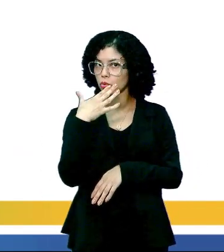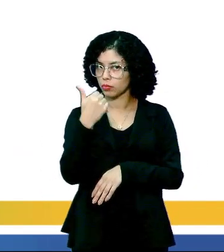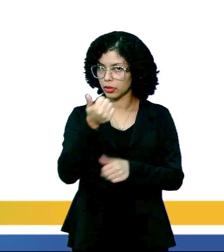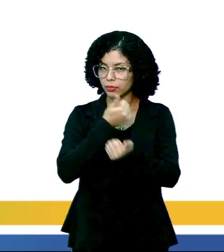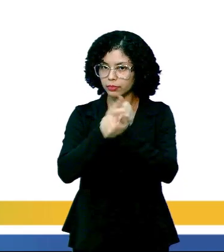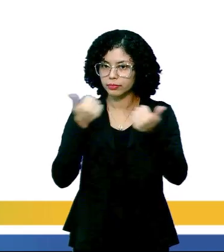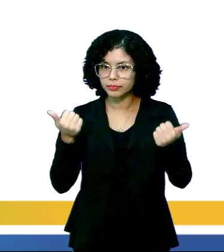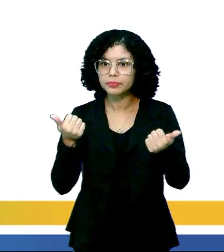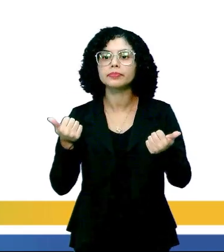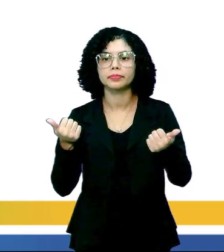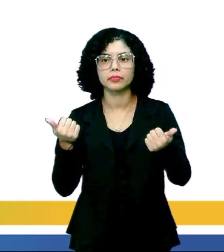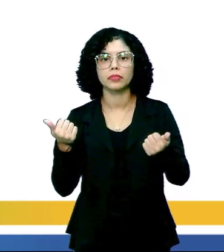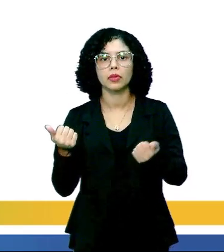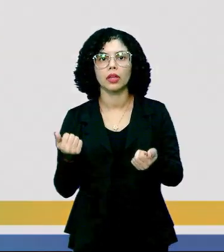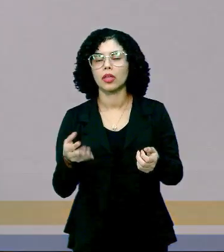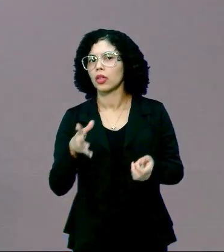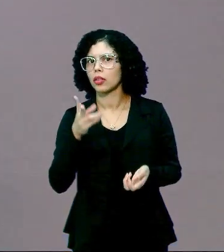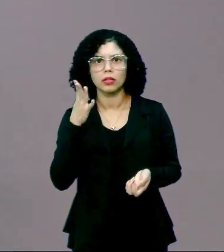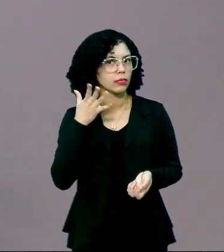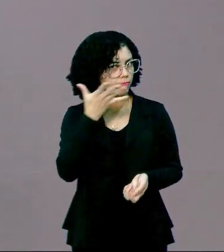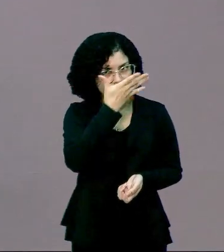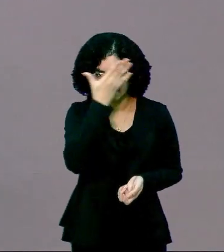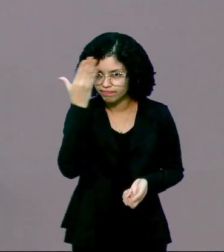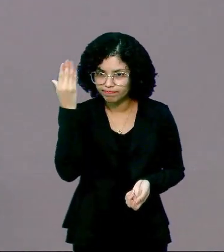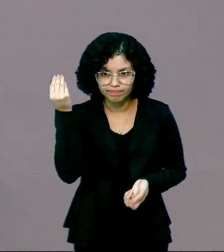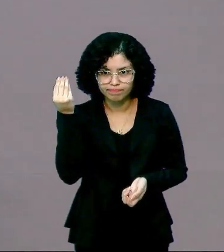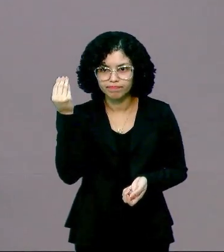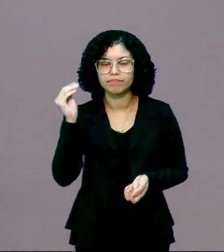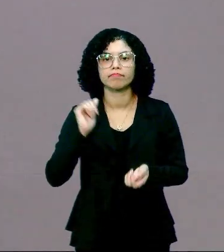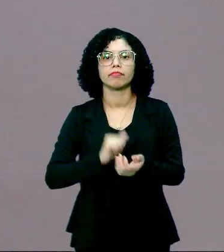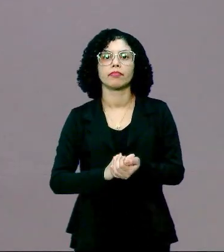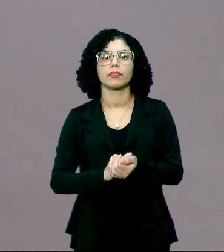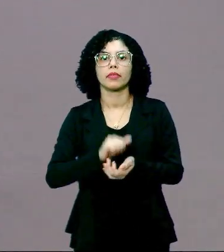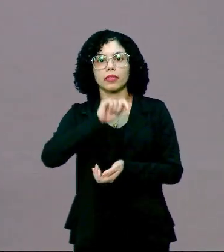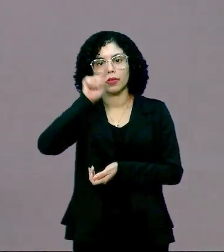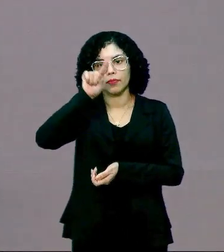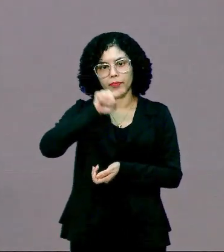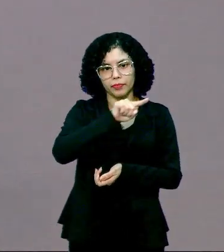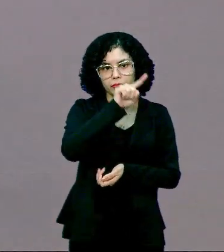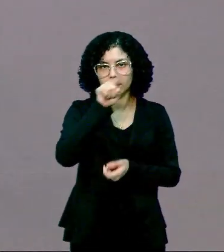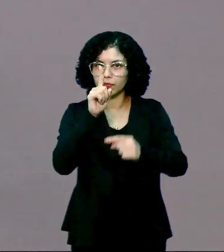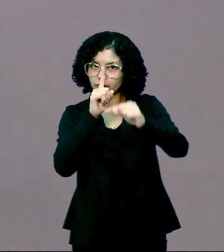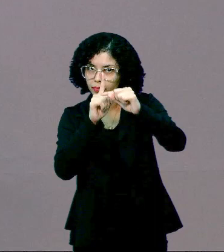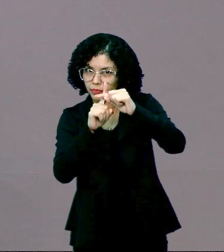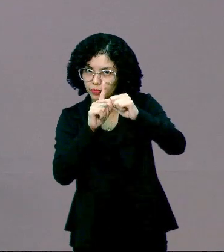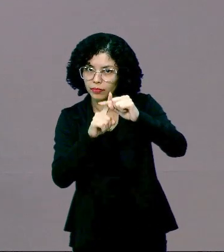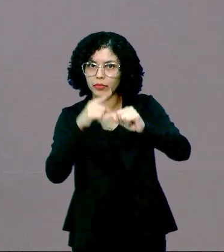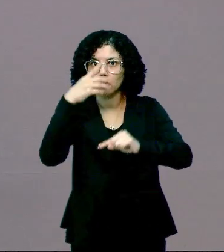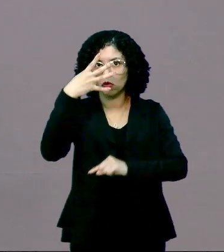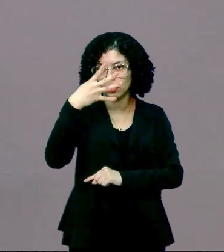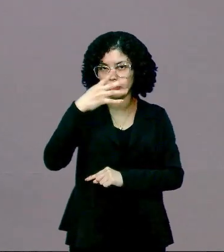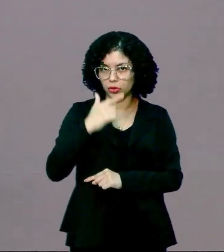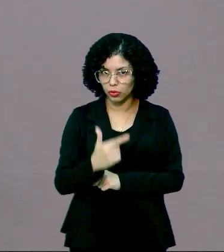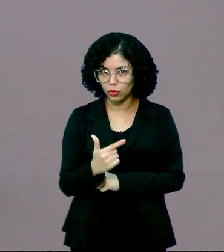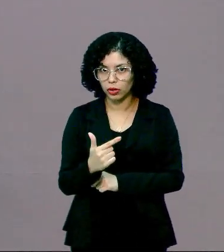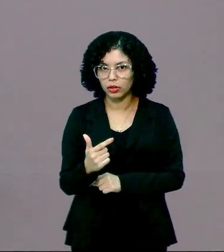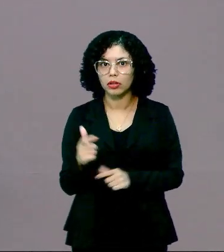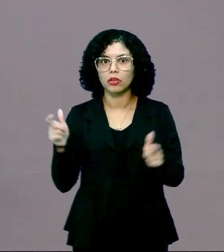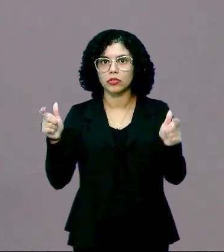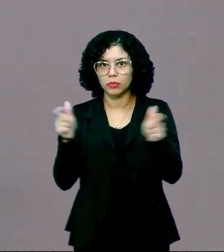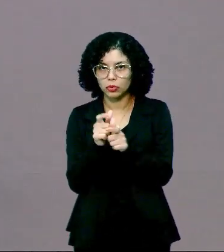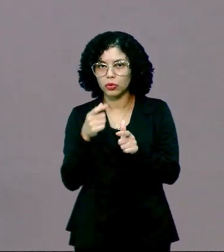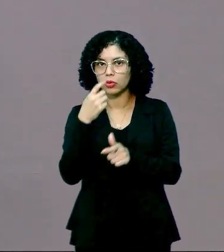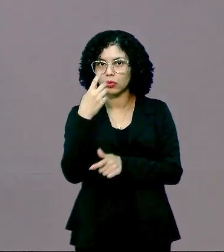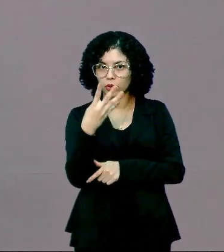bem, pessoal? Então não podemos esquecer, tá? Partículas alfas positivas, 4 e 2, diminui